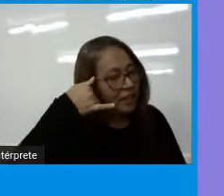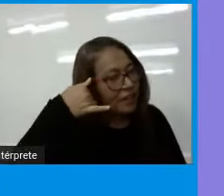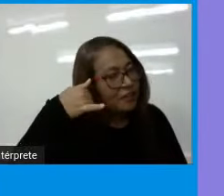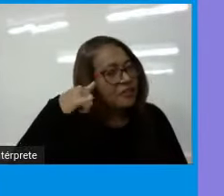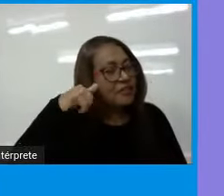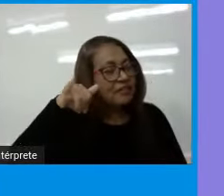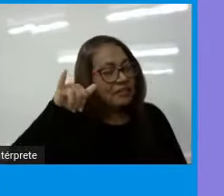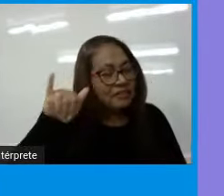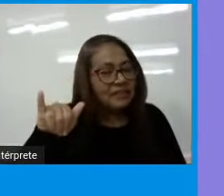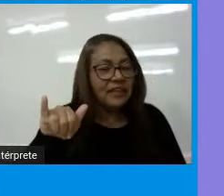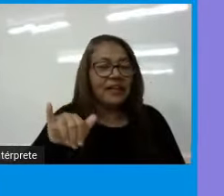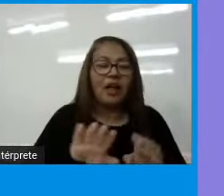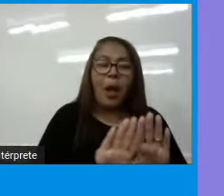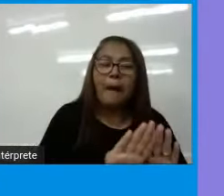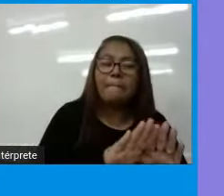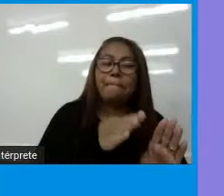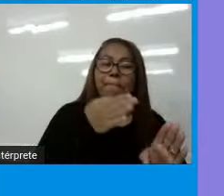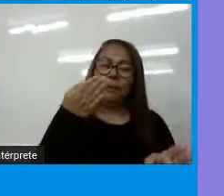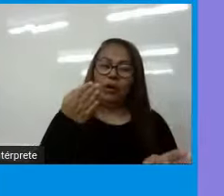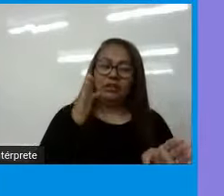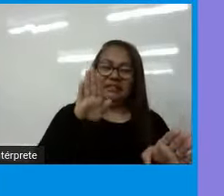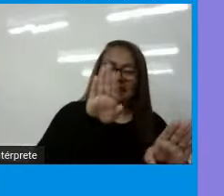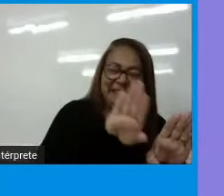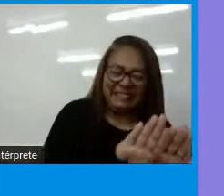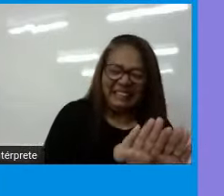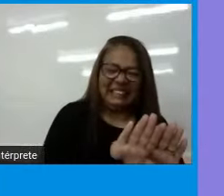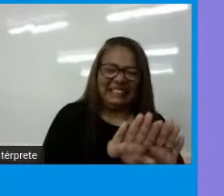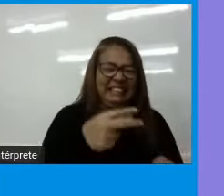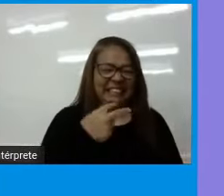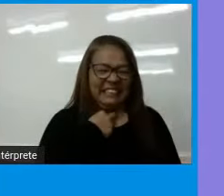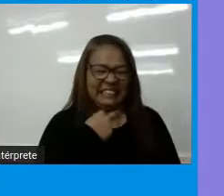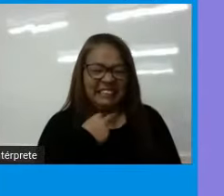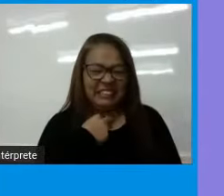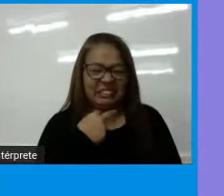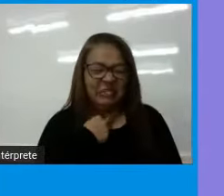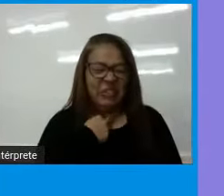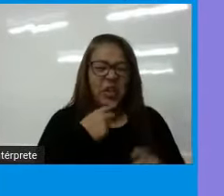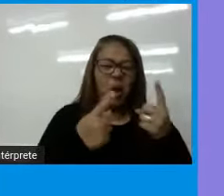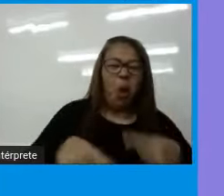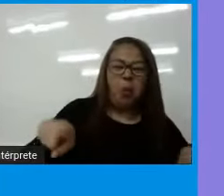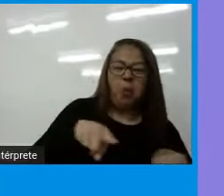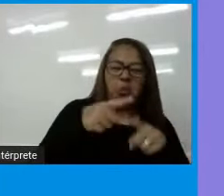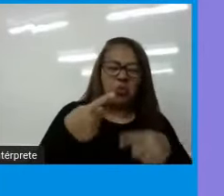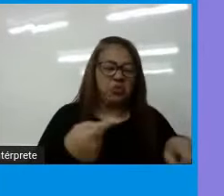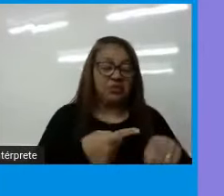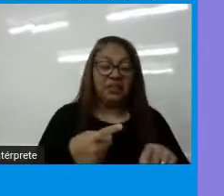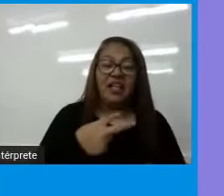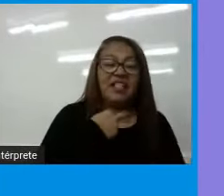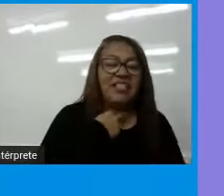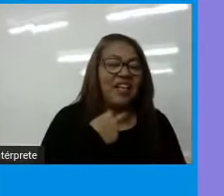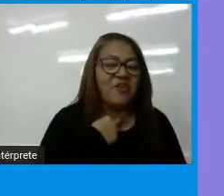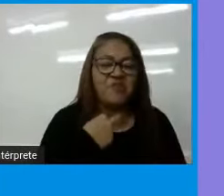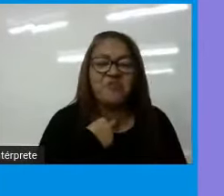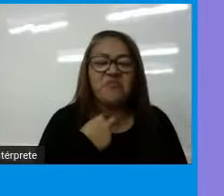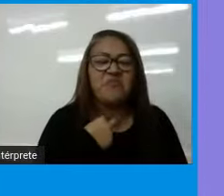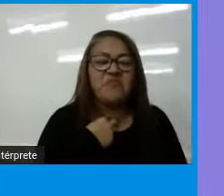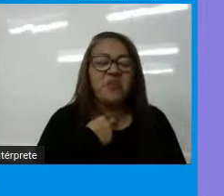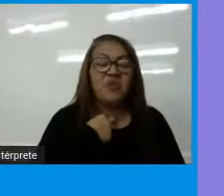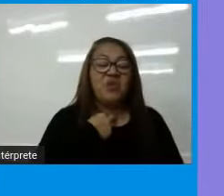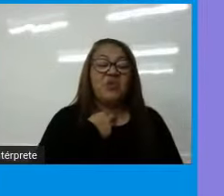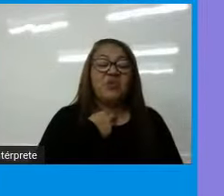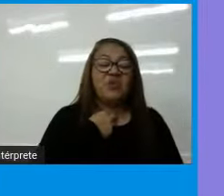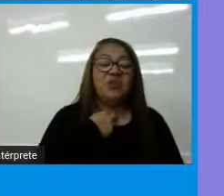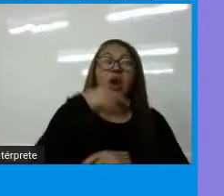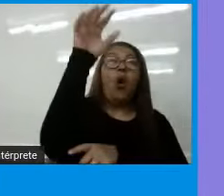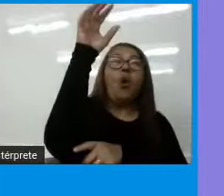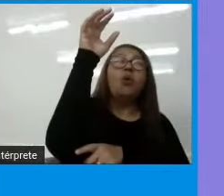abrindo e fechando. Ah, sem esquecer do vento. Como um ventilador, por exemplo, que gera um ruído enorme caso a direção do ar